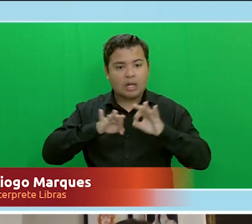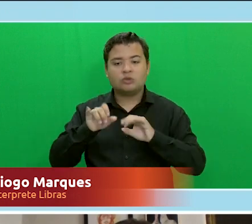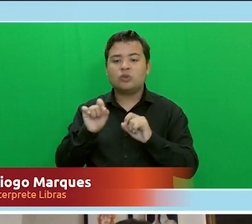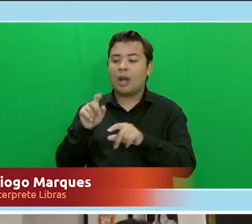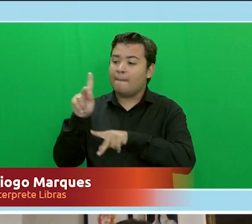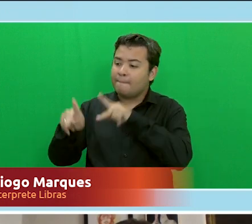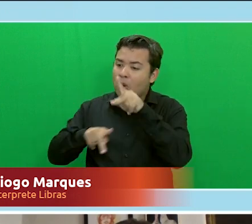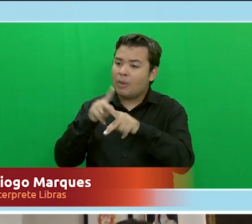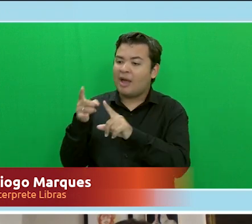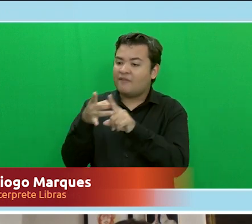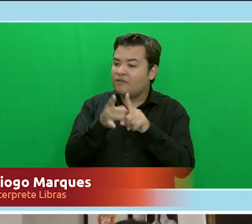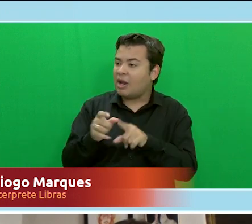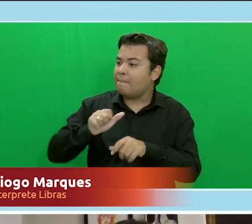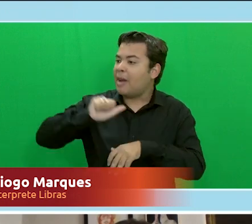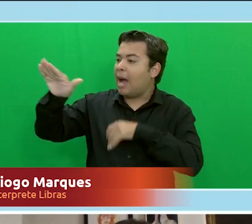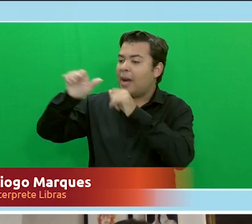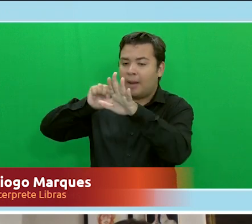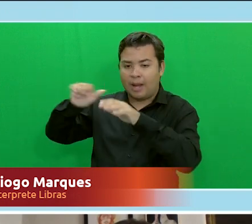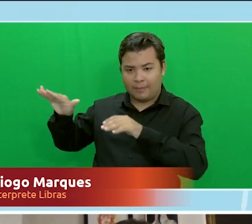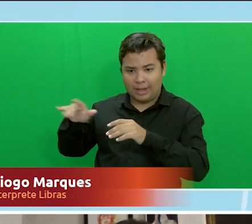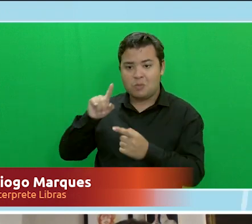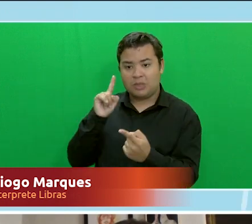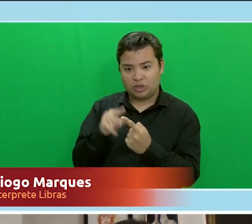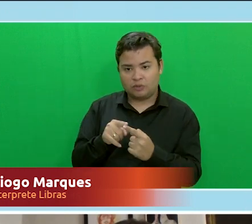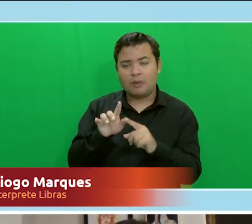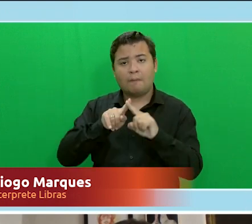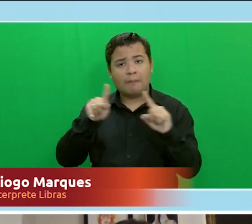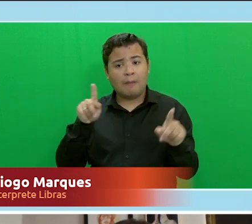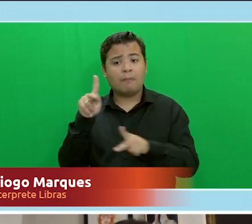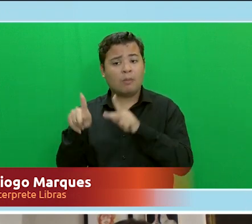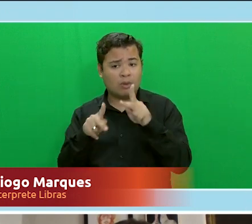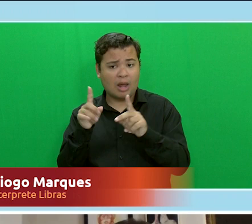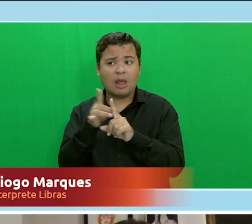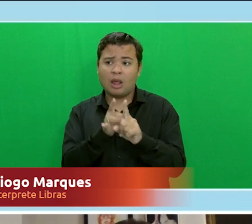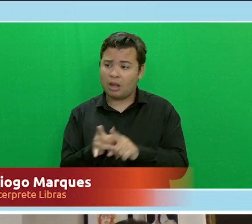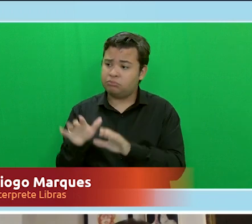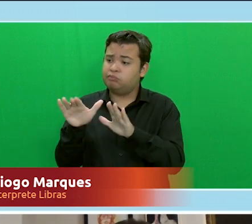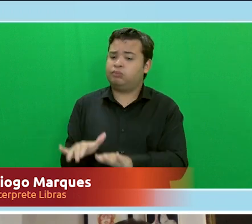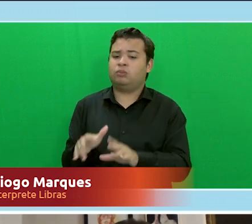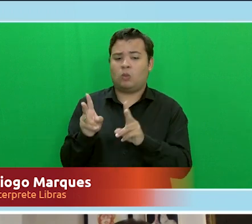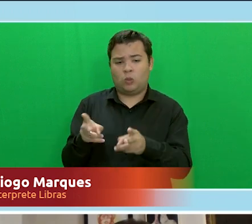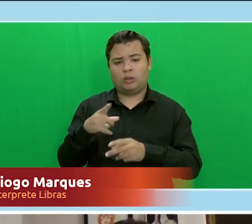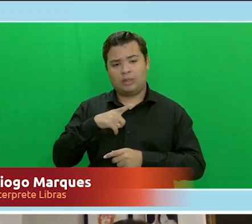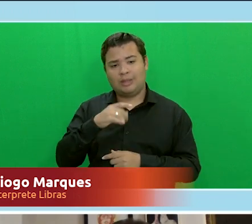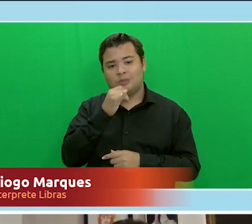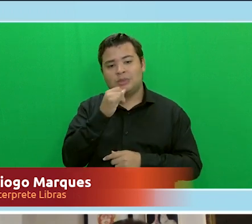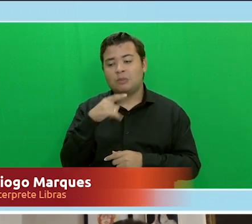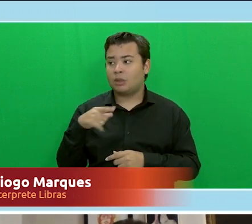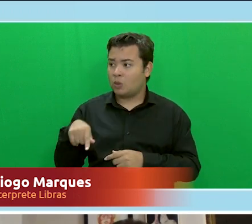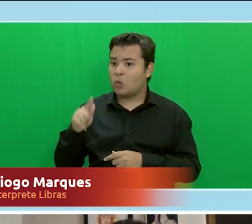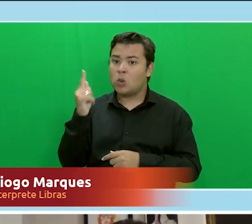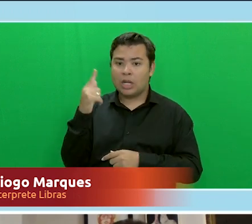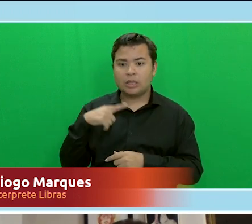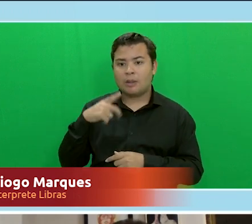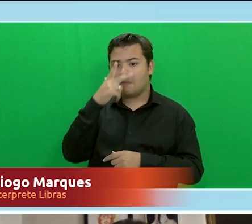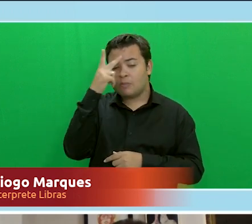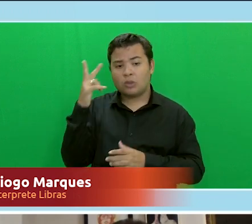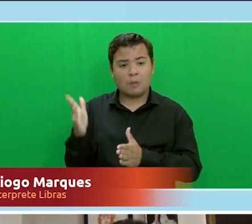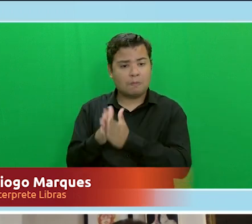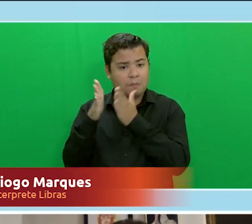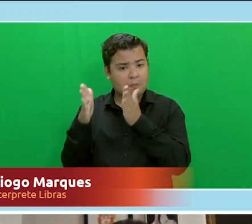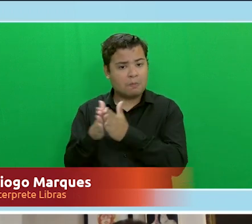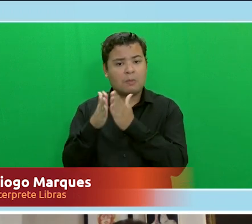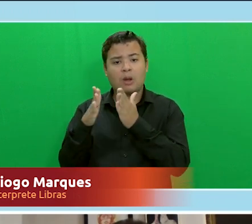para expulsar a população mais vulnerável, essa população vulnerável resiste. A gente vê aqui em Goiânia várias ocupações ao longo dos anos,